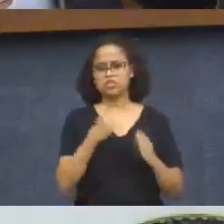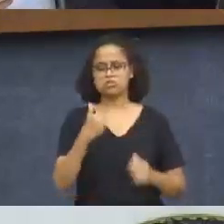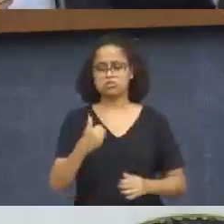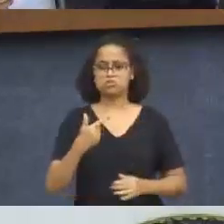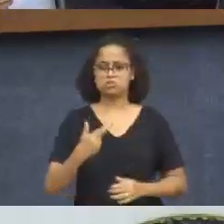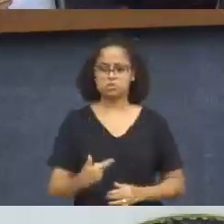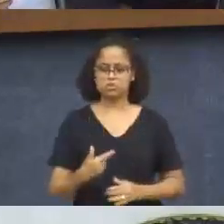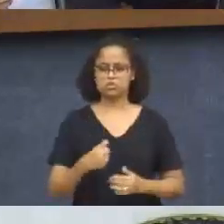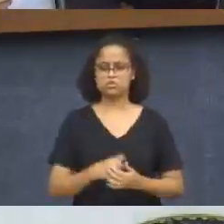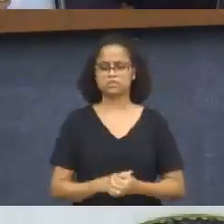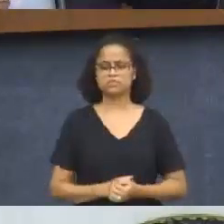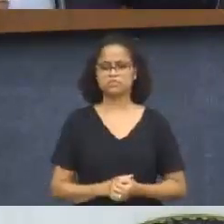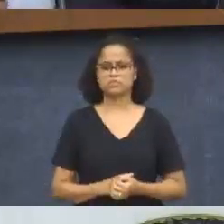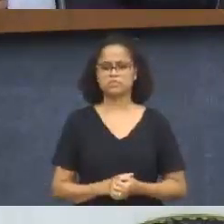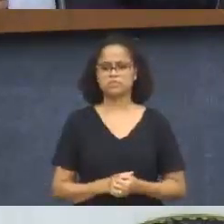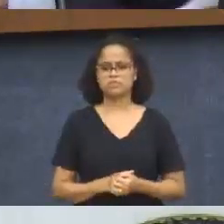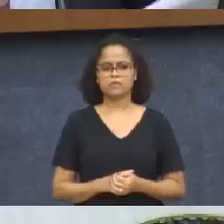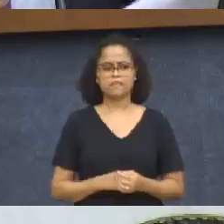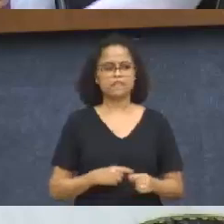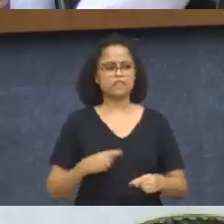Em discussão, em votação.